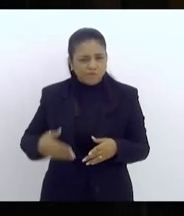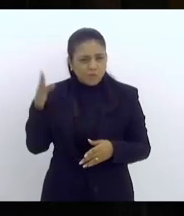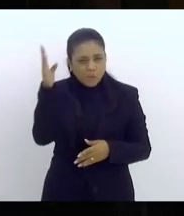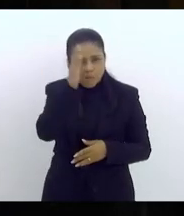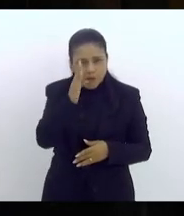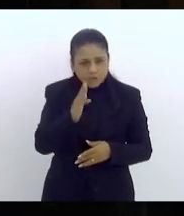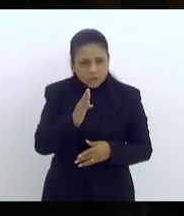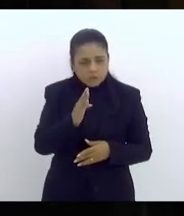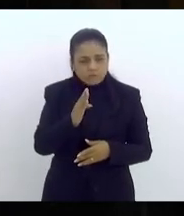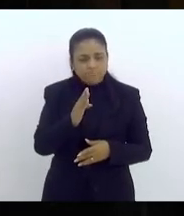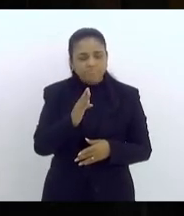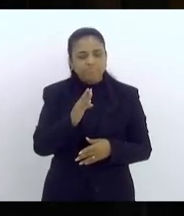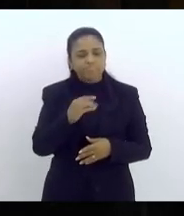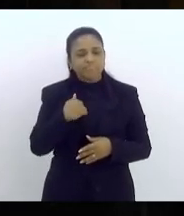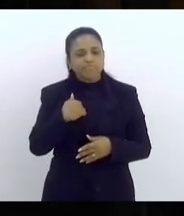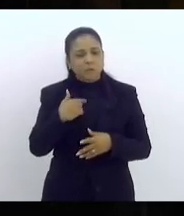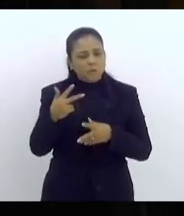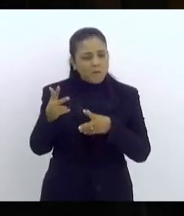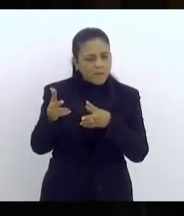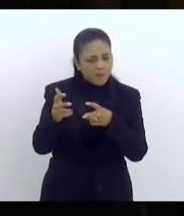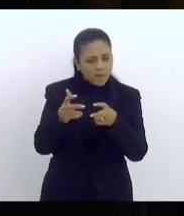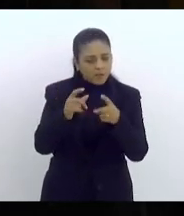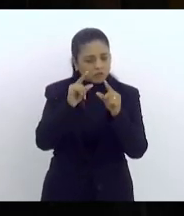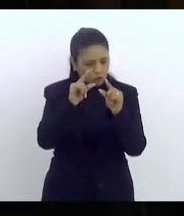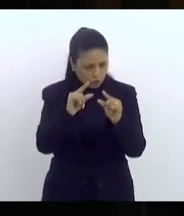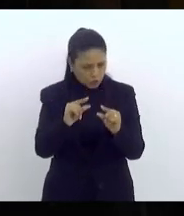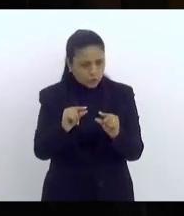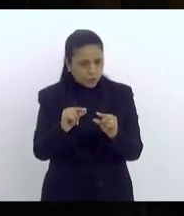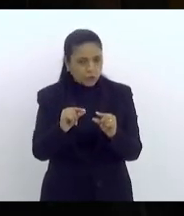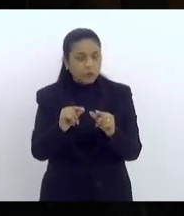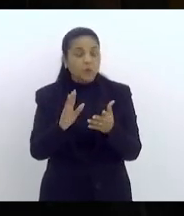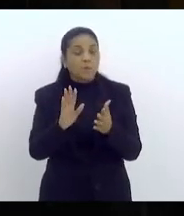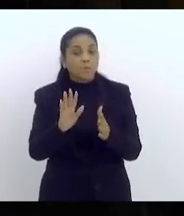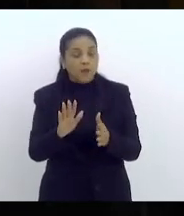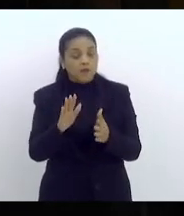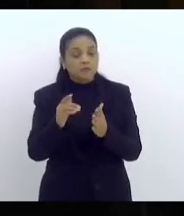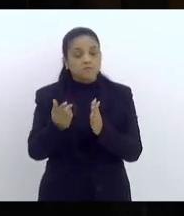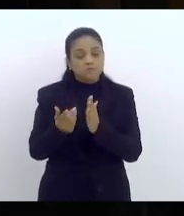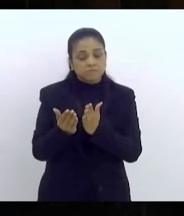diminuindo isso vem se aprimorando mas o orçamento